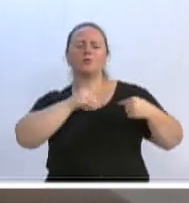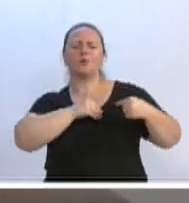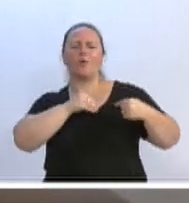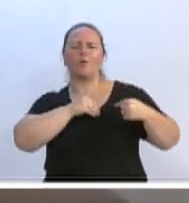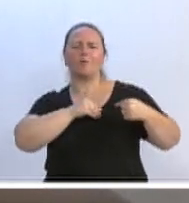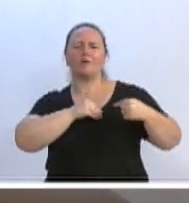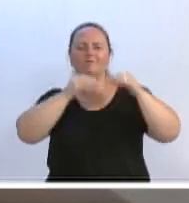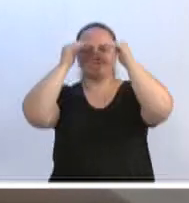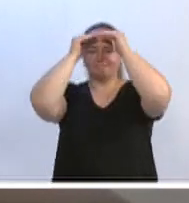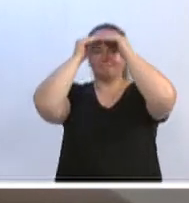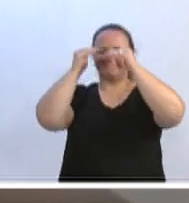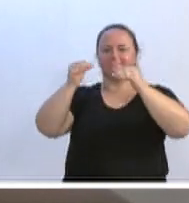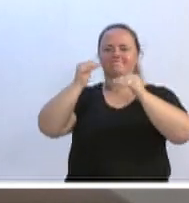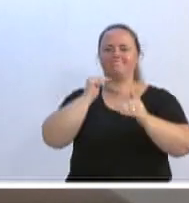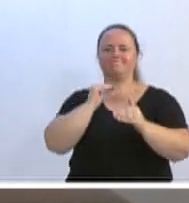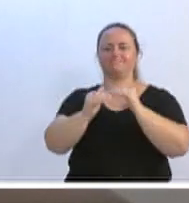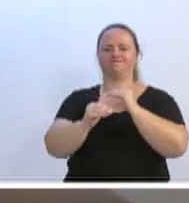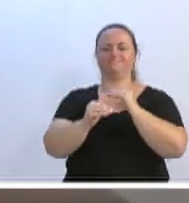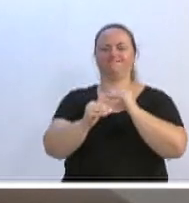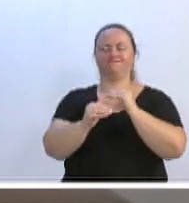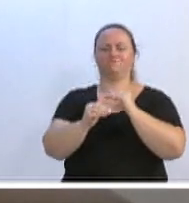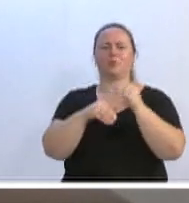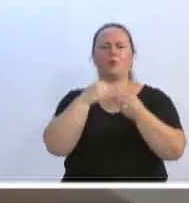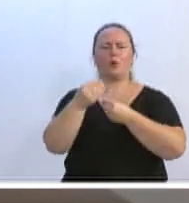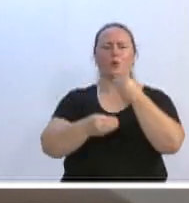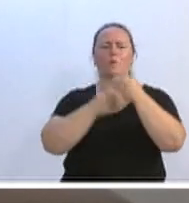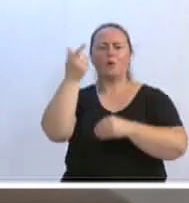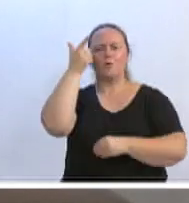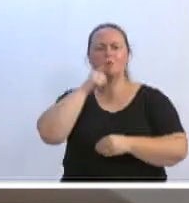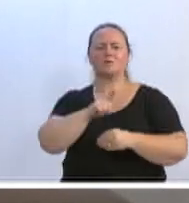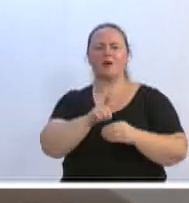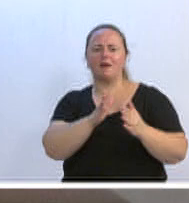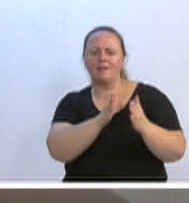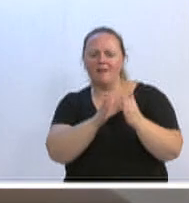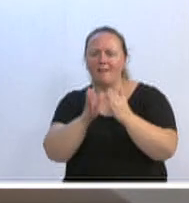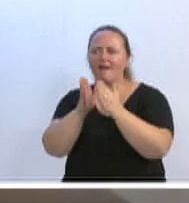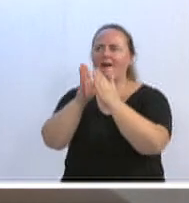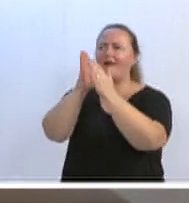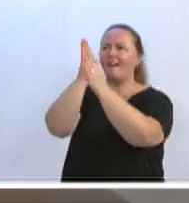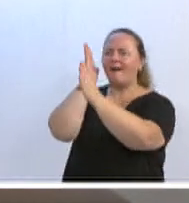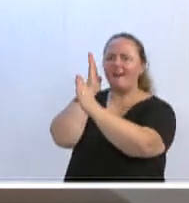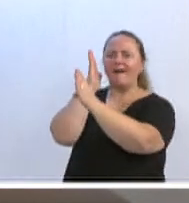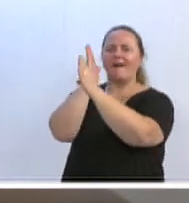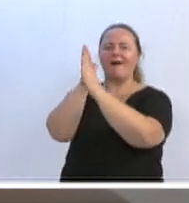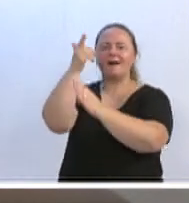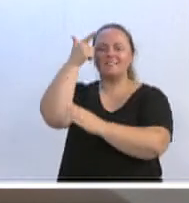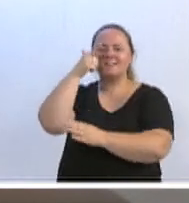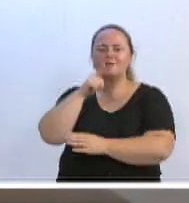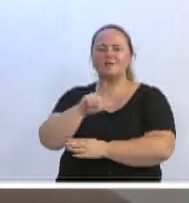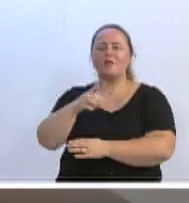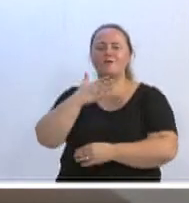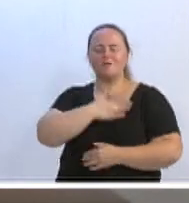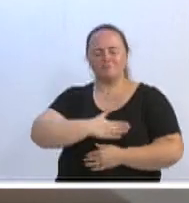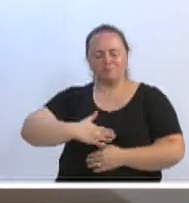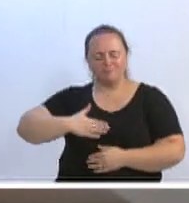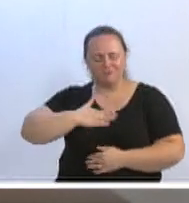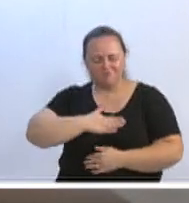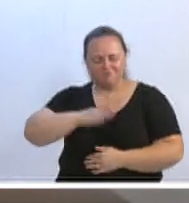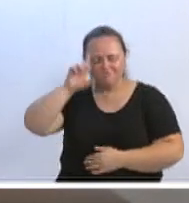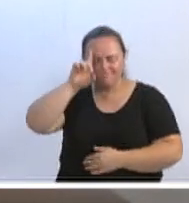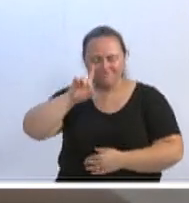nós só podemos retornar aos caminhos do Senhor, nós só podemos agradar a Deus através, então,